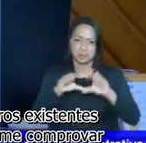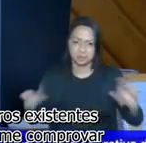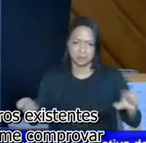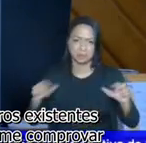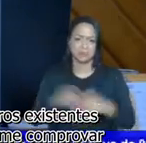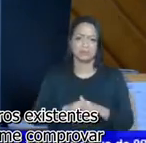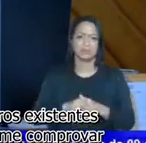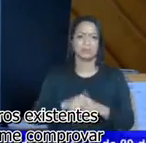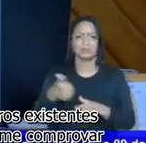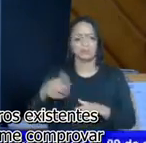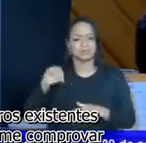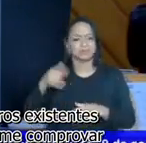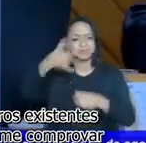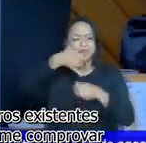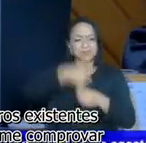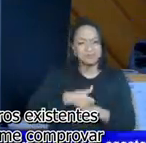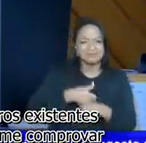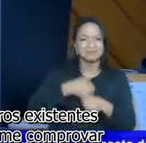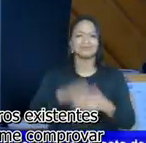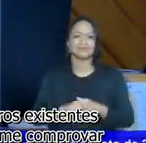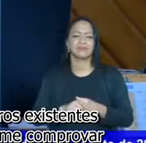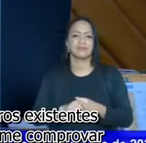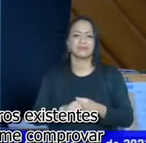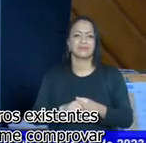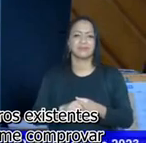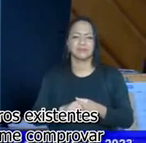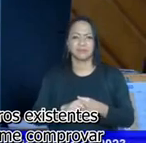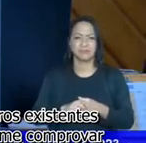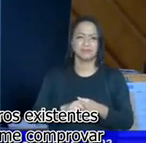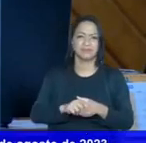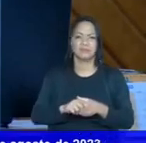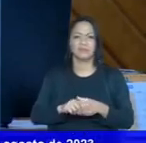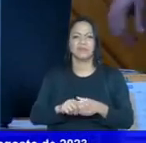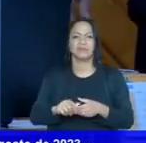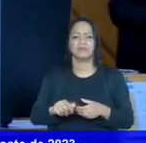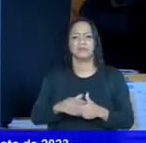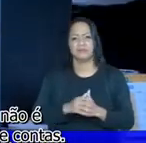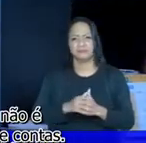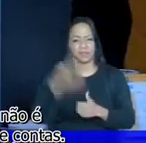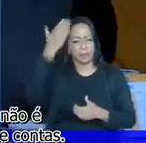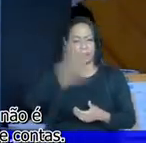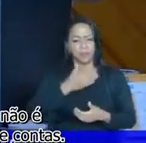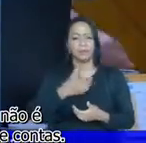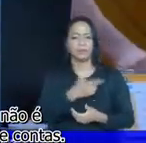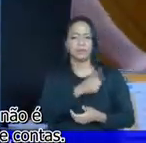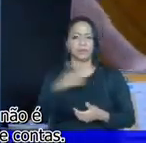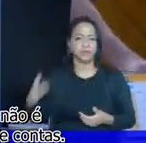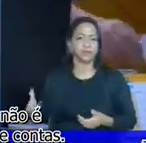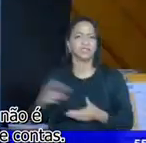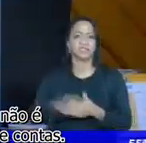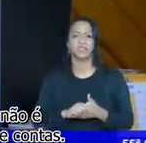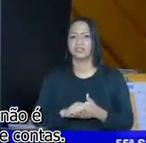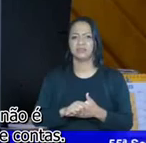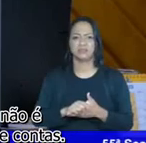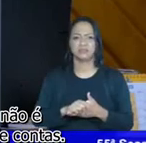litros existentes e a realização de carreatas. Aí eu teria forma de me comprovar. Não foi feito, não tem registro de